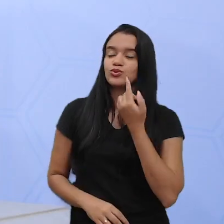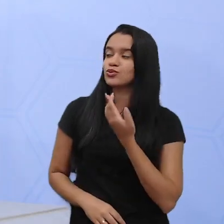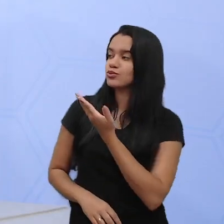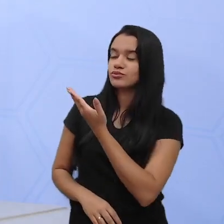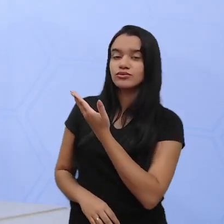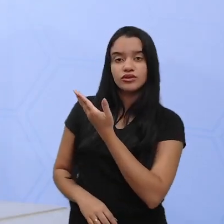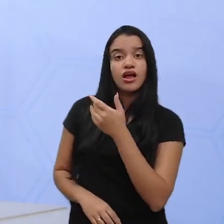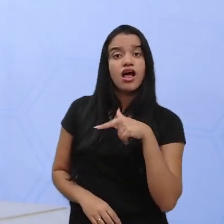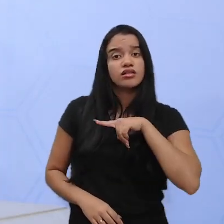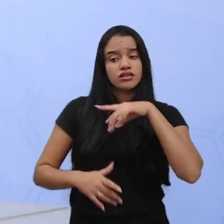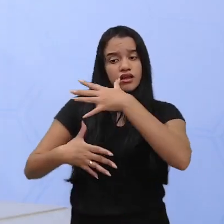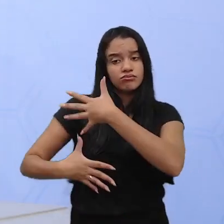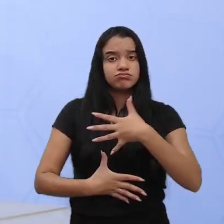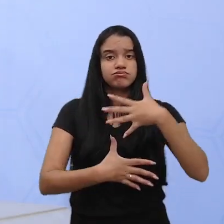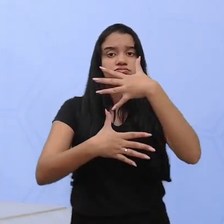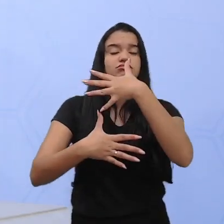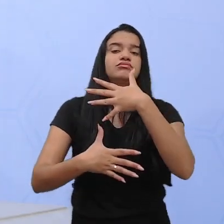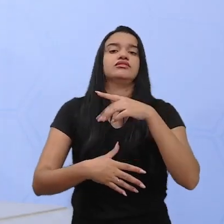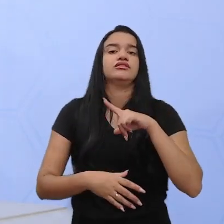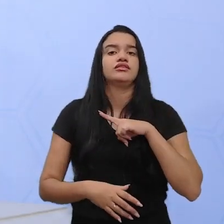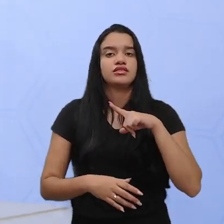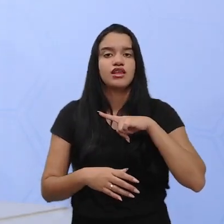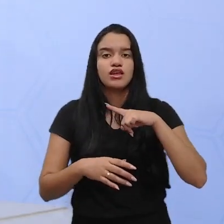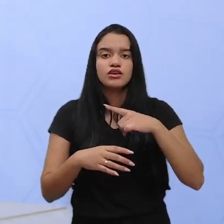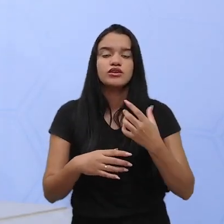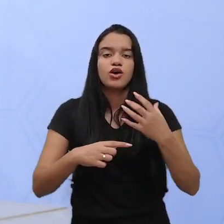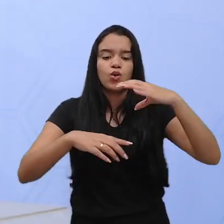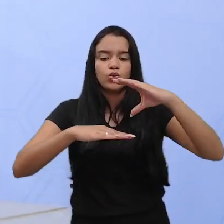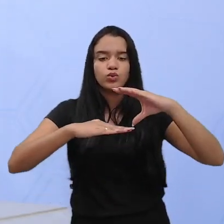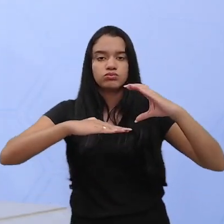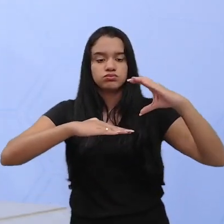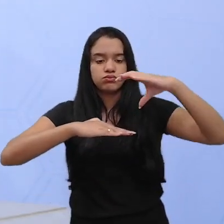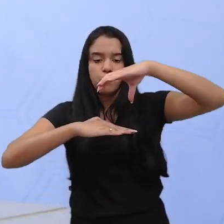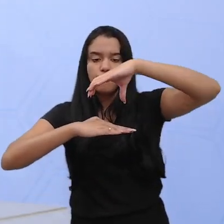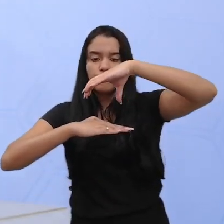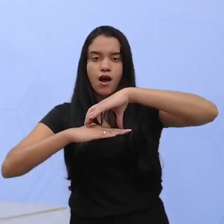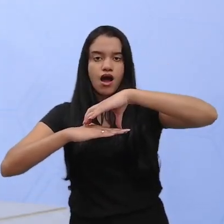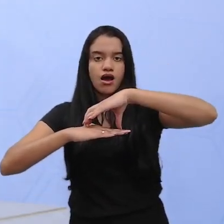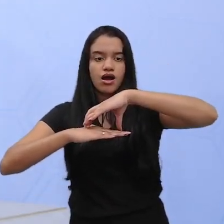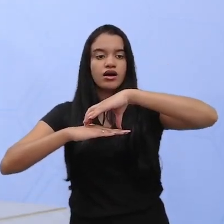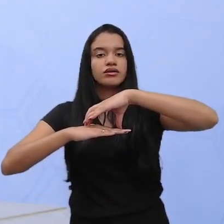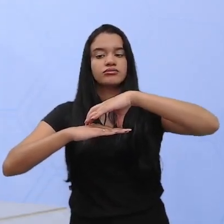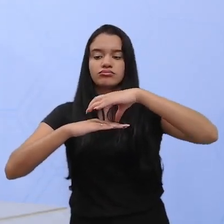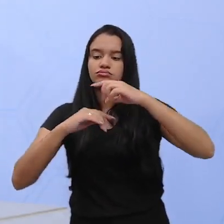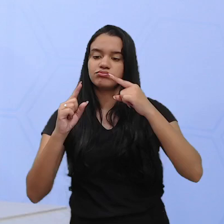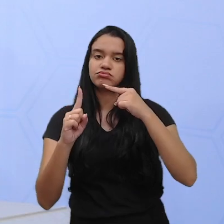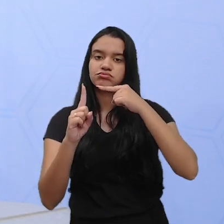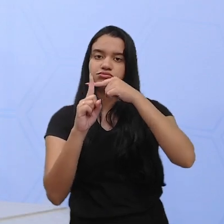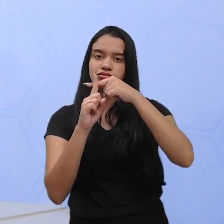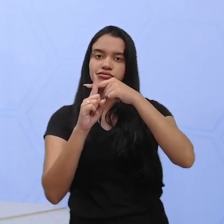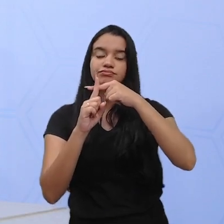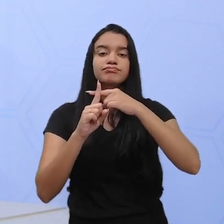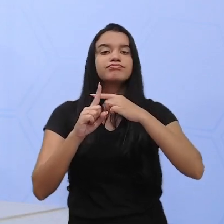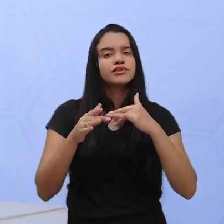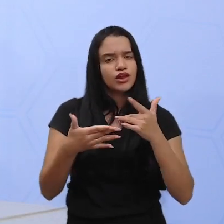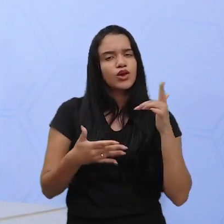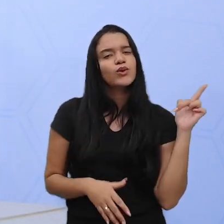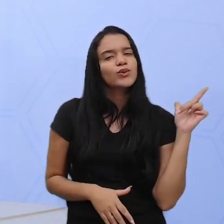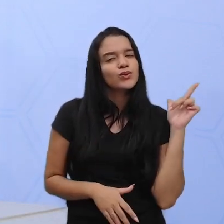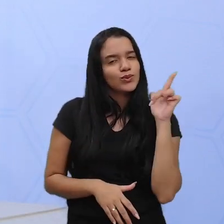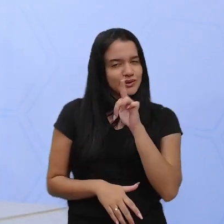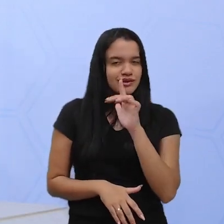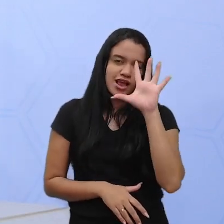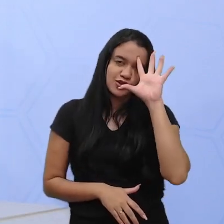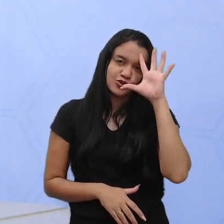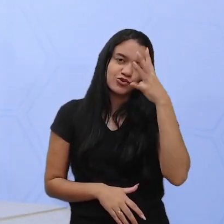na planta, existe essa grande cúpula, que foi uma dificuldade muito grande na época para se completar. E Brunelleschi conseguiu